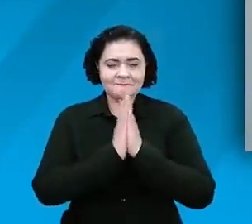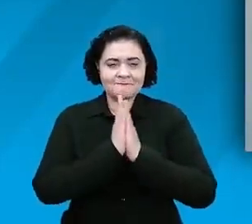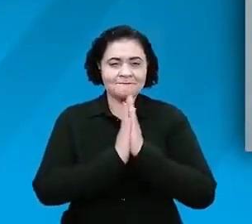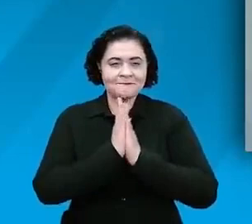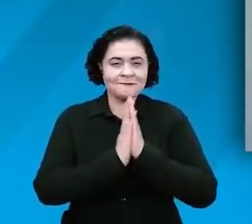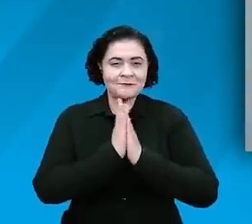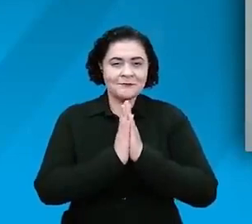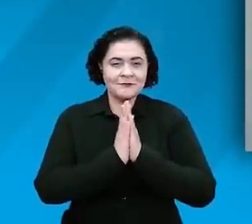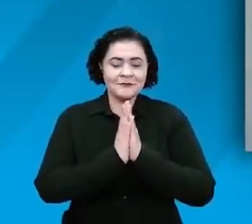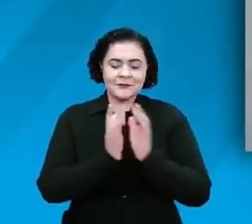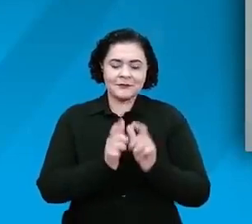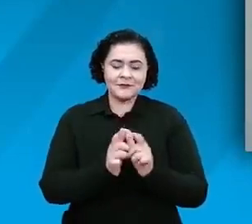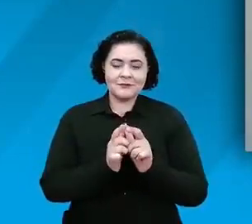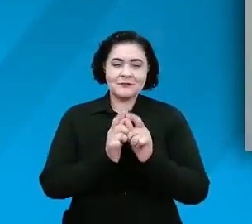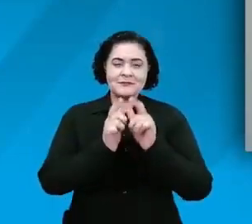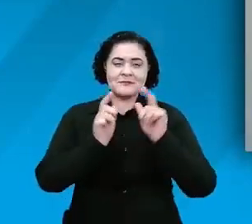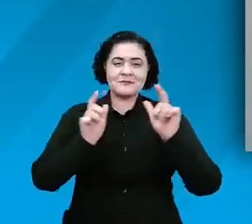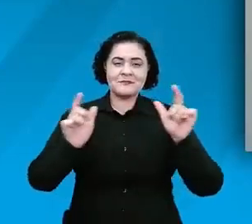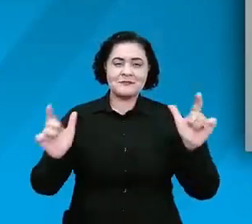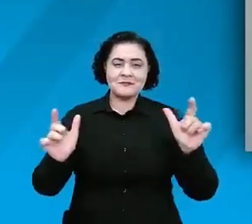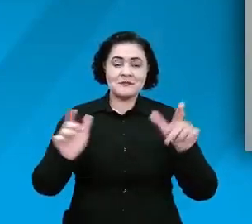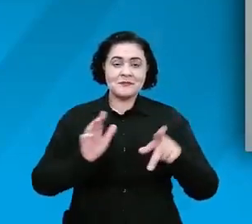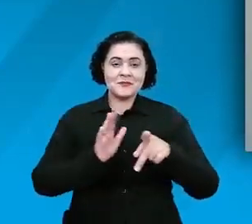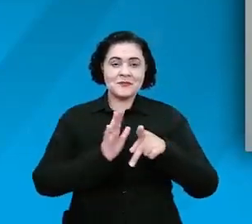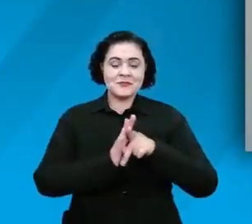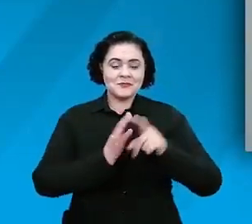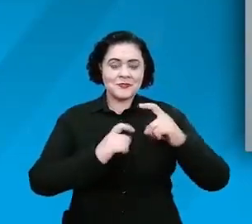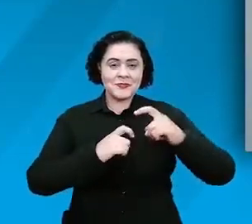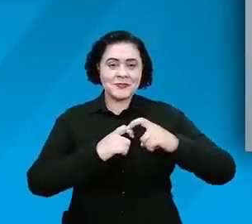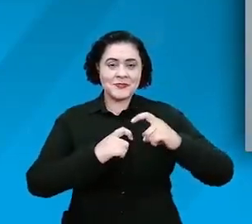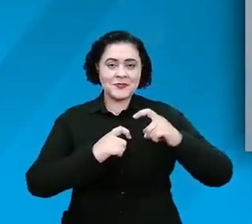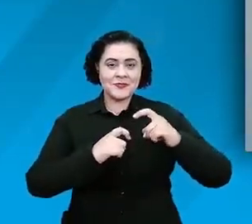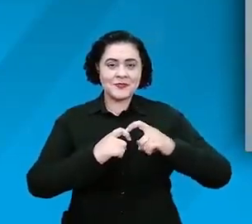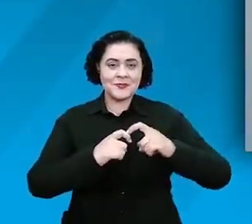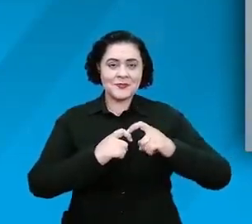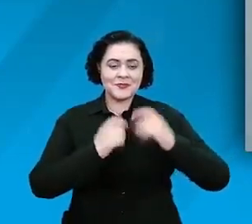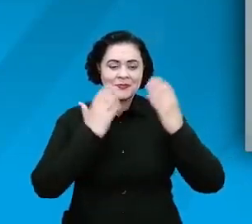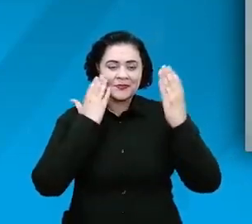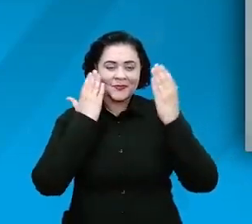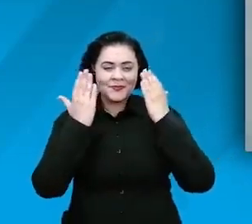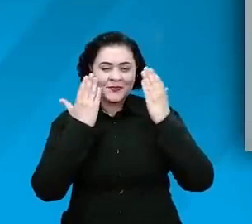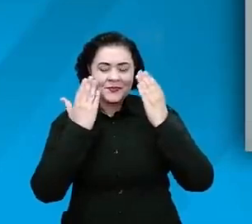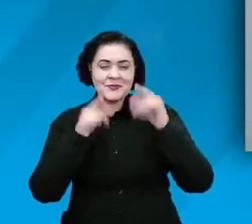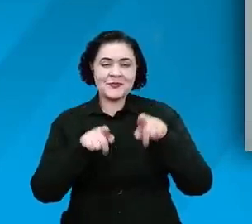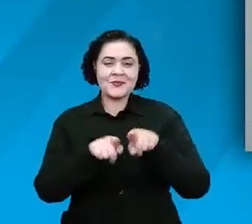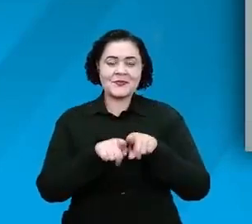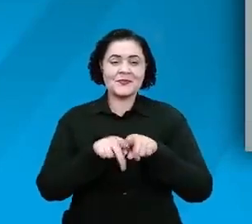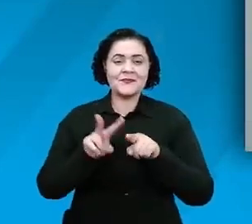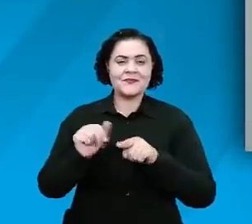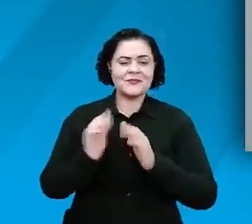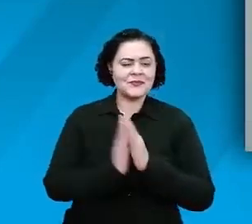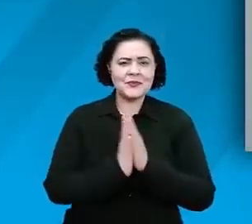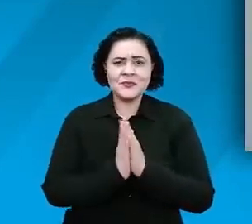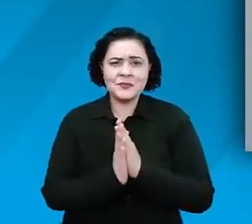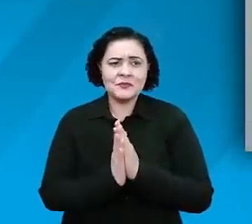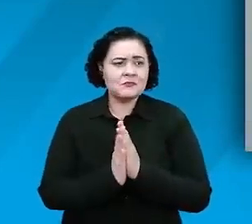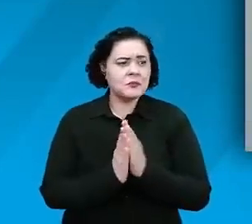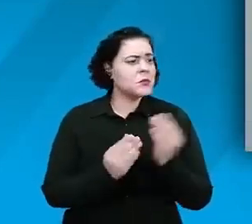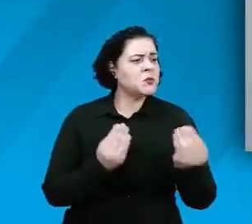hoje da maior parte das consultas nos consultórios dos psicólogos, ansiedade. De onde vem?